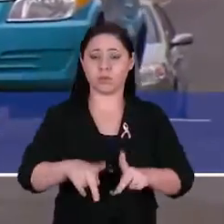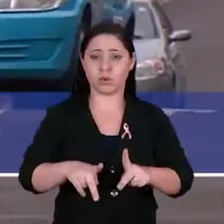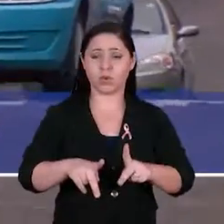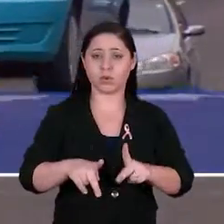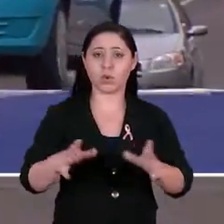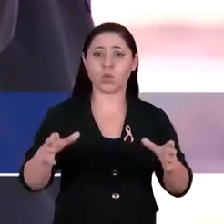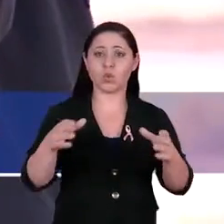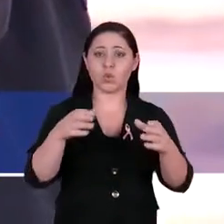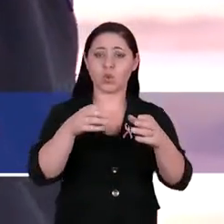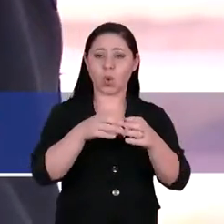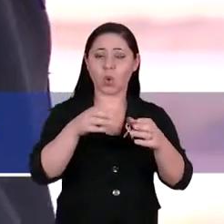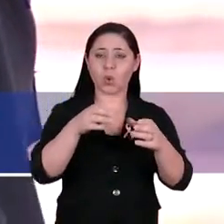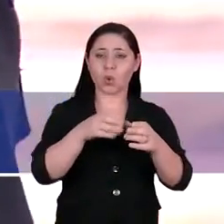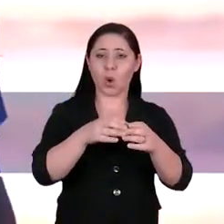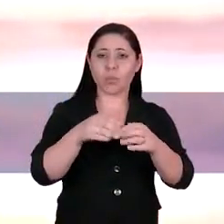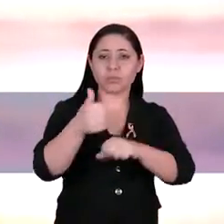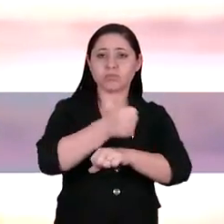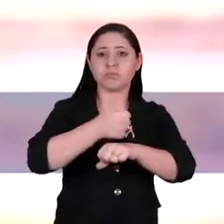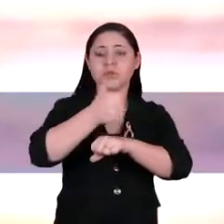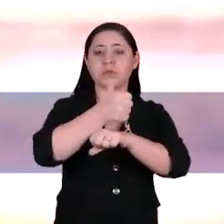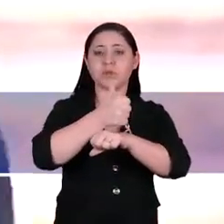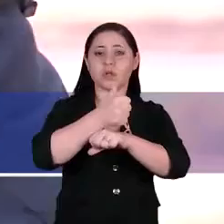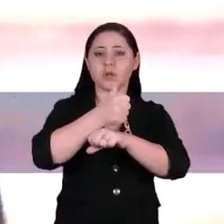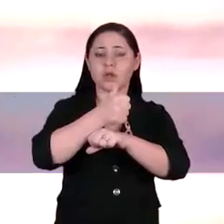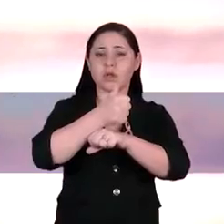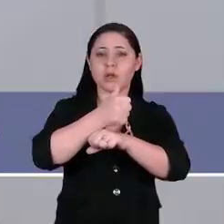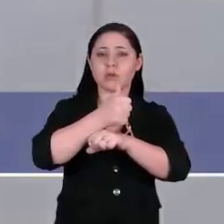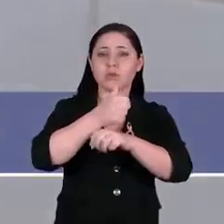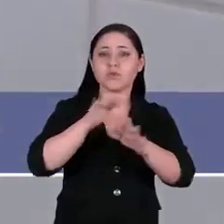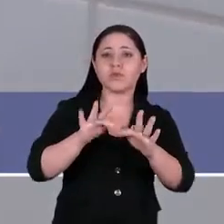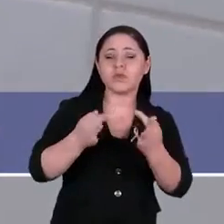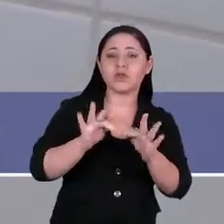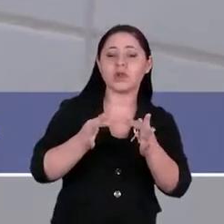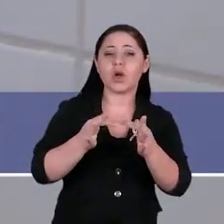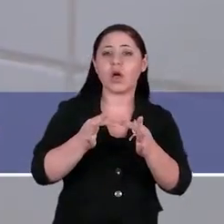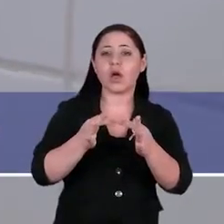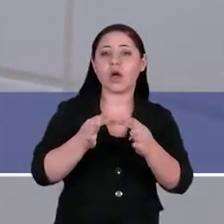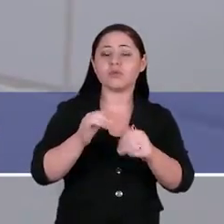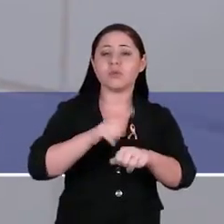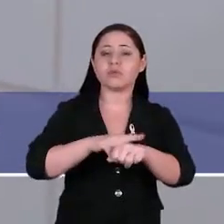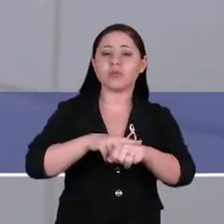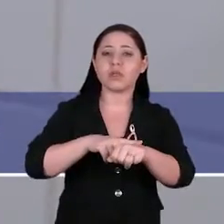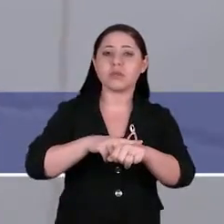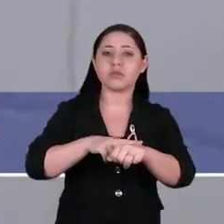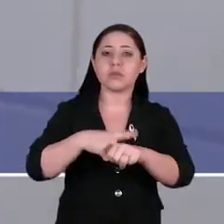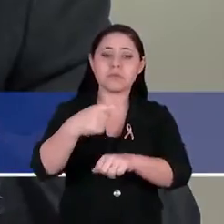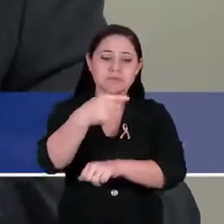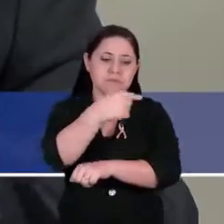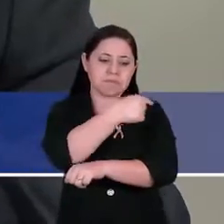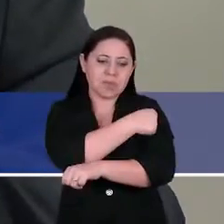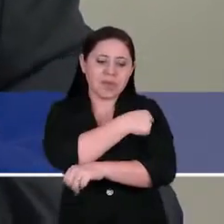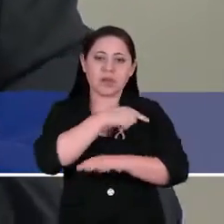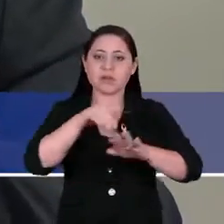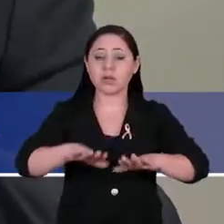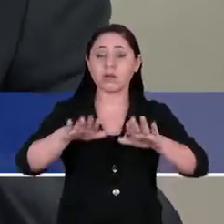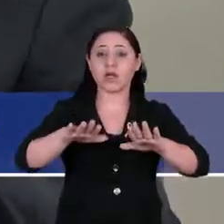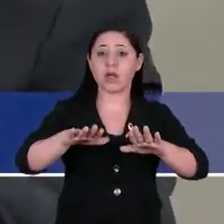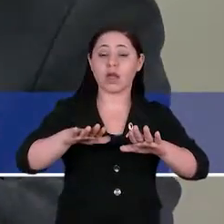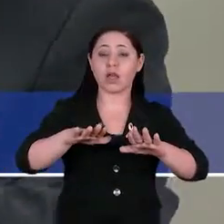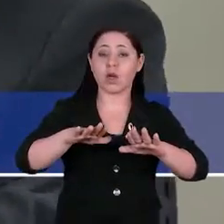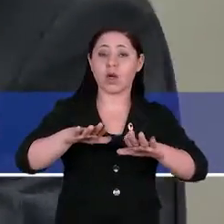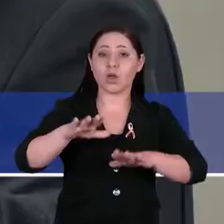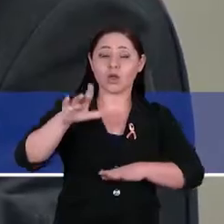pública no grupo prioritário e de risco durante campanhas de vacinação para o relator da matéria